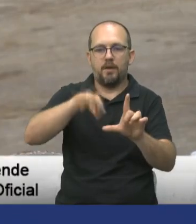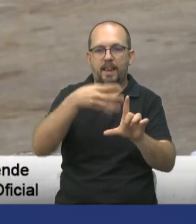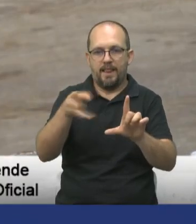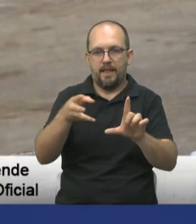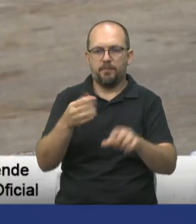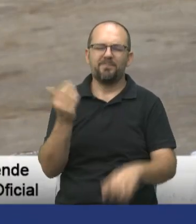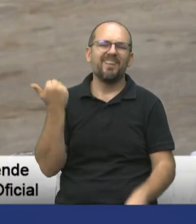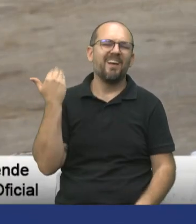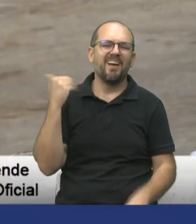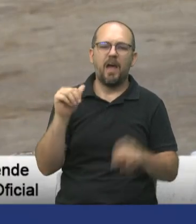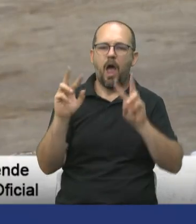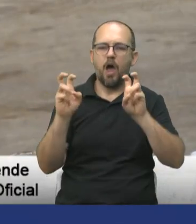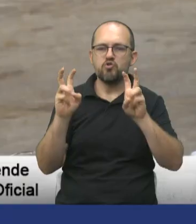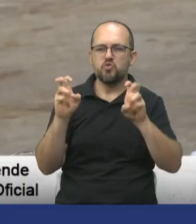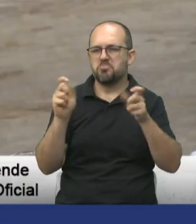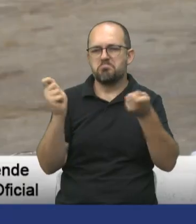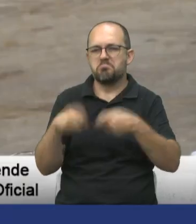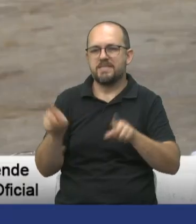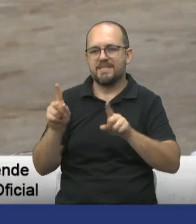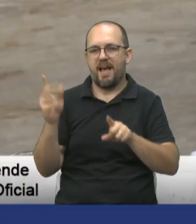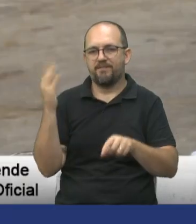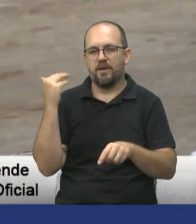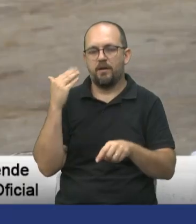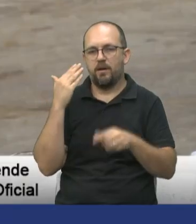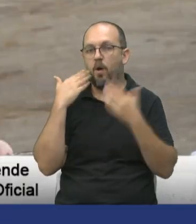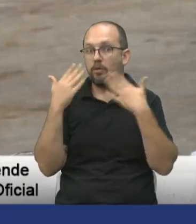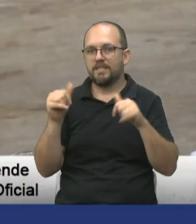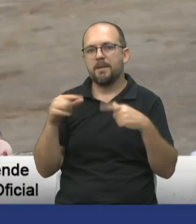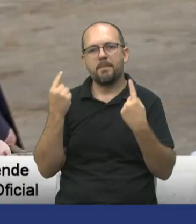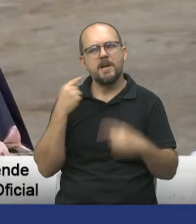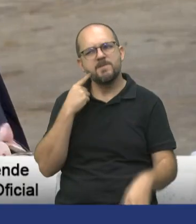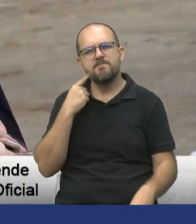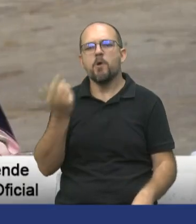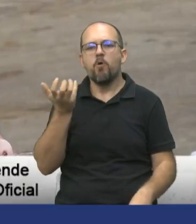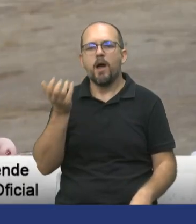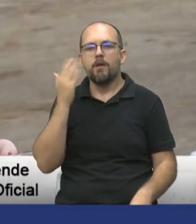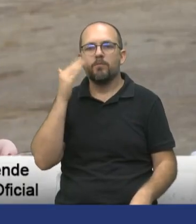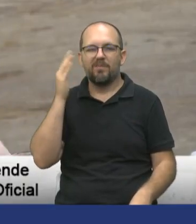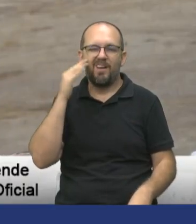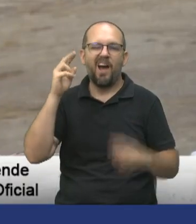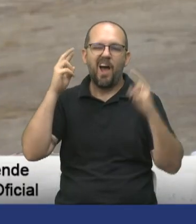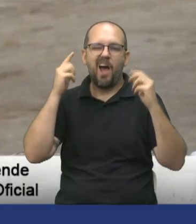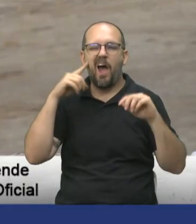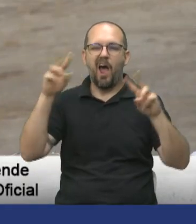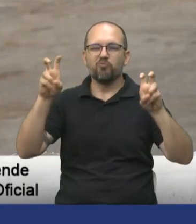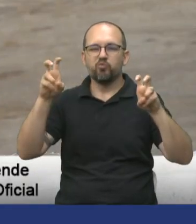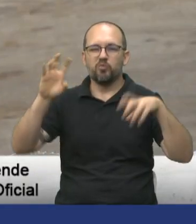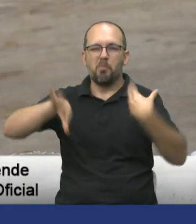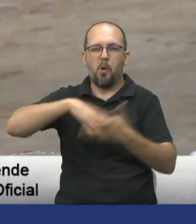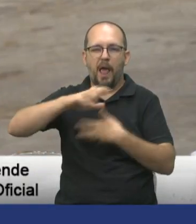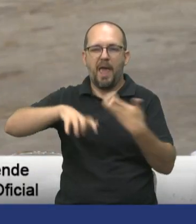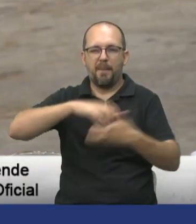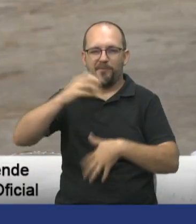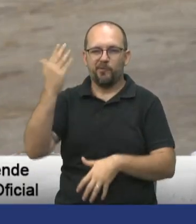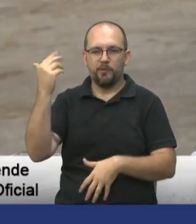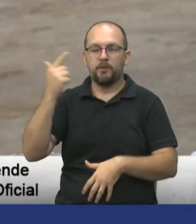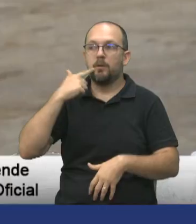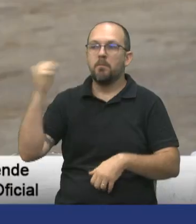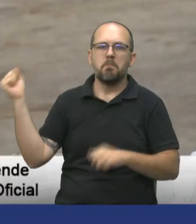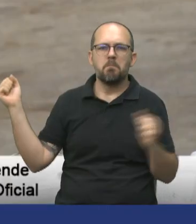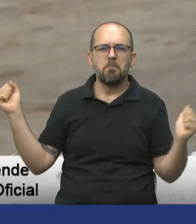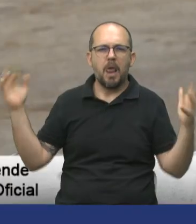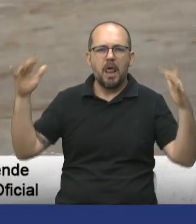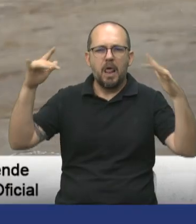fiz de um assunto que não precisava ter audiência, mas eu quis ouvir porque era um assunto muito polêmico. E isso é muito legal.